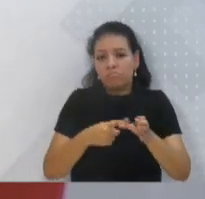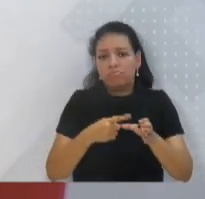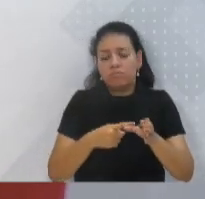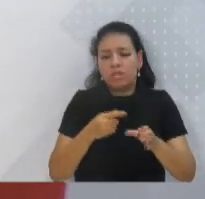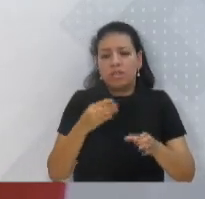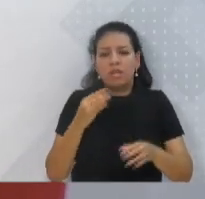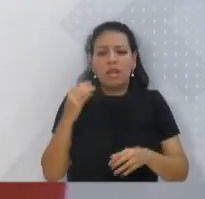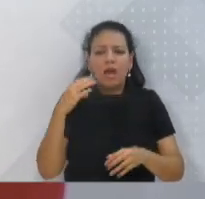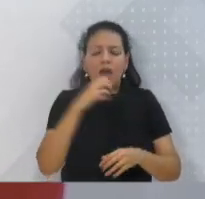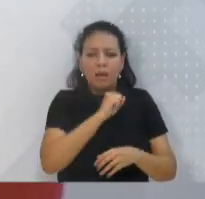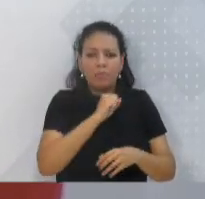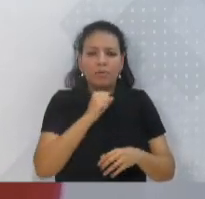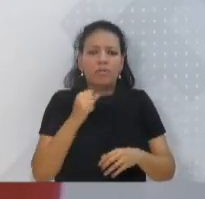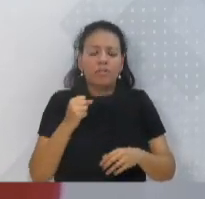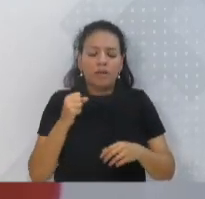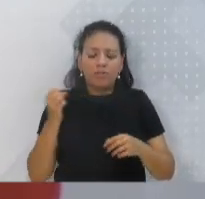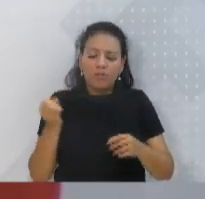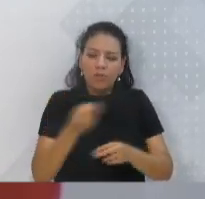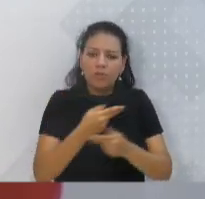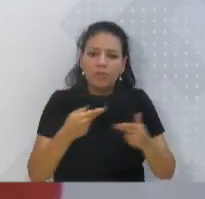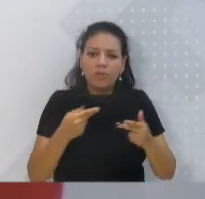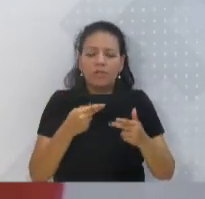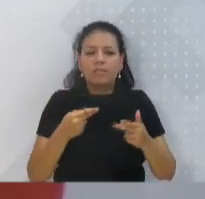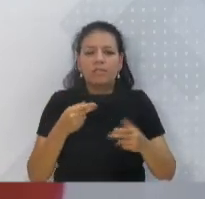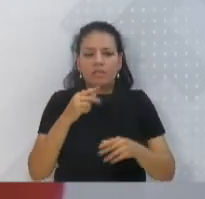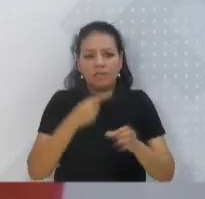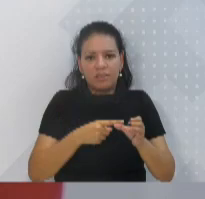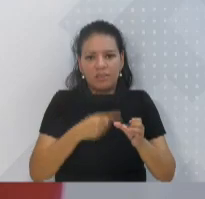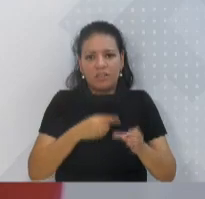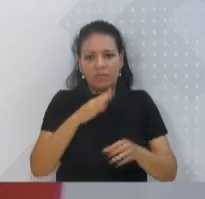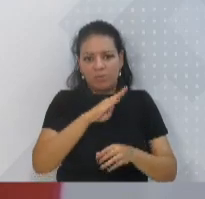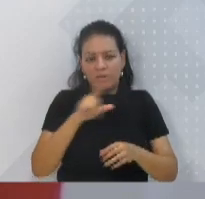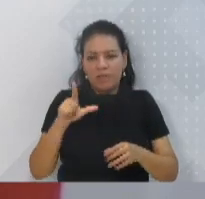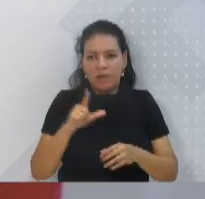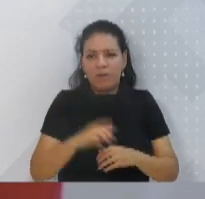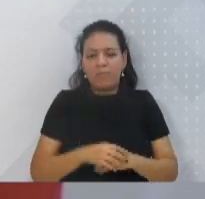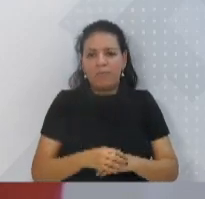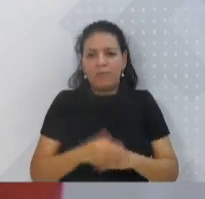breve ter novidades com alguns elevados implantados na cidade de Blumenau. Serei esse, senhor presidente, muito obrigado.